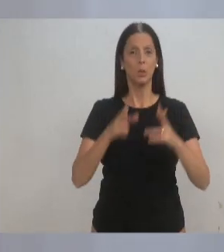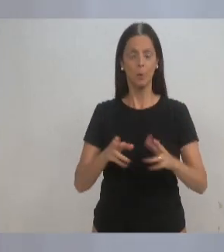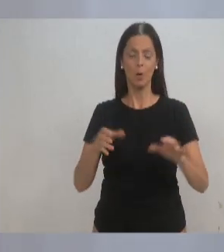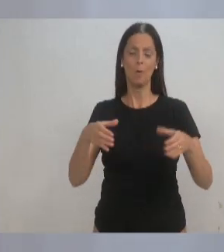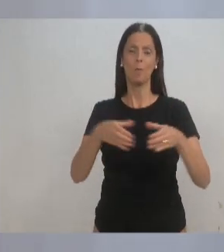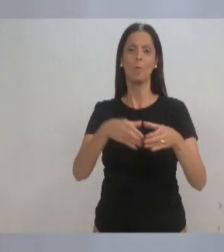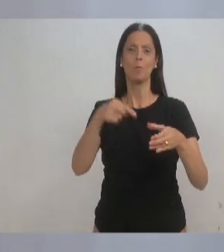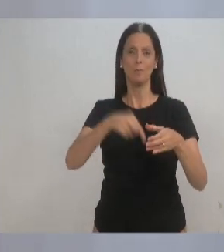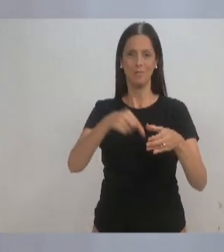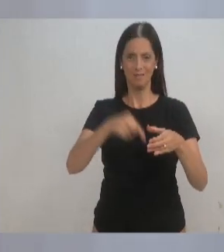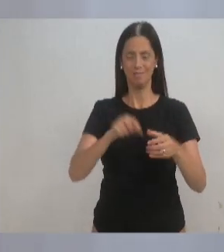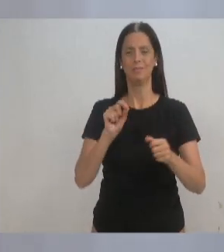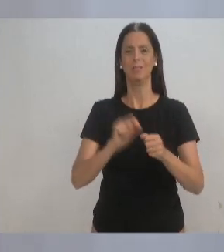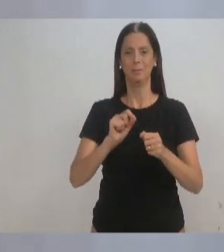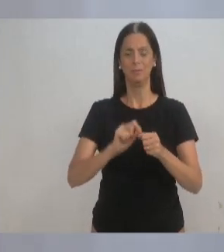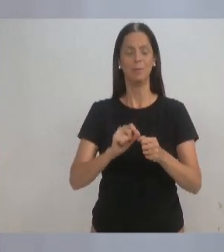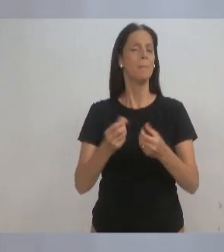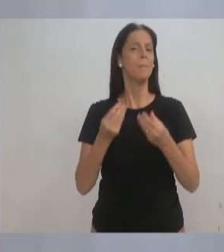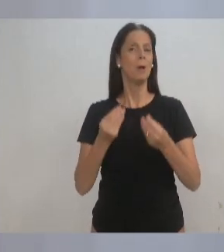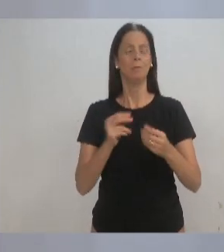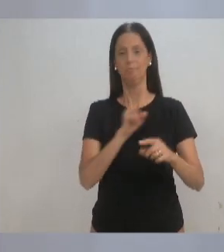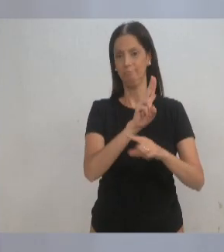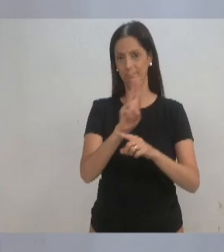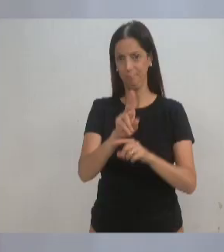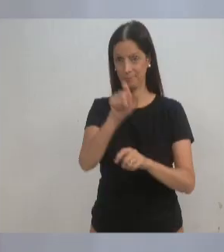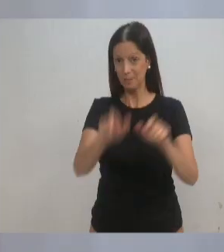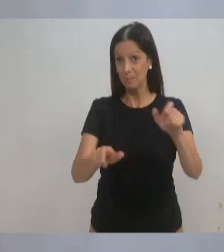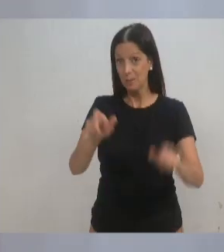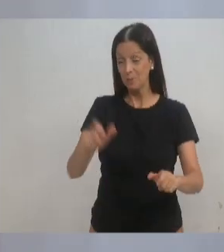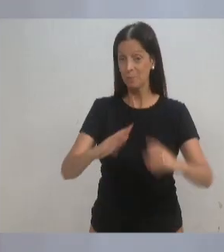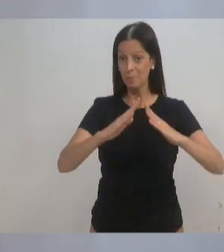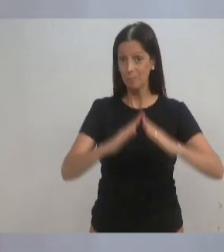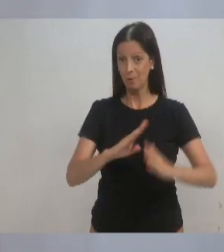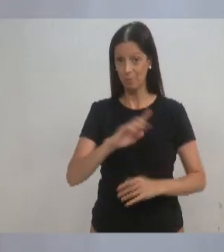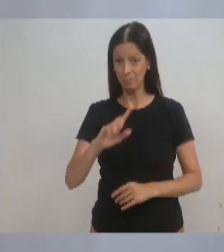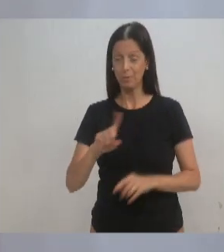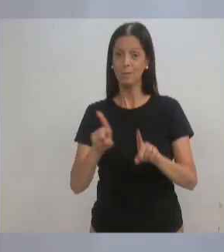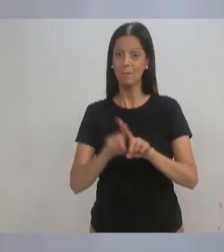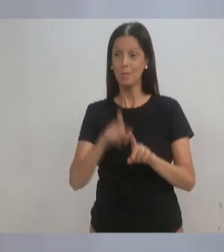para poder proteger os blumenauenses e aqueles que estão mais próximos de